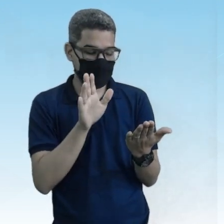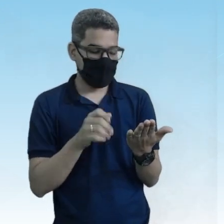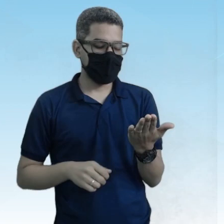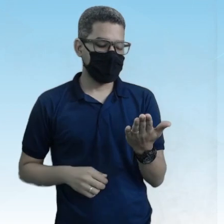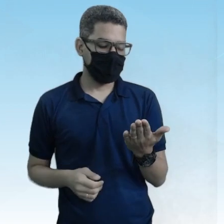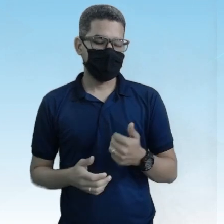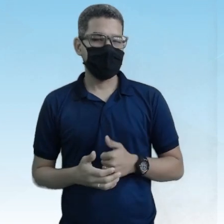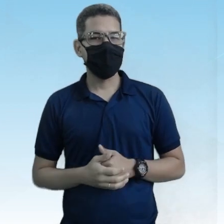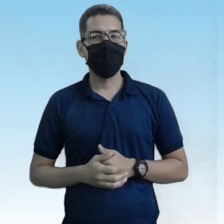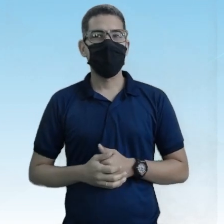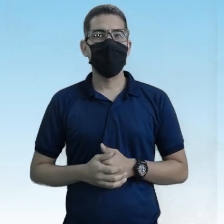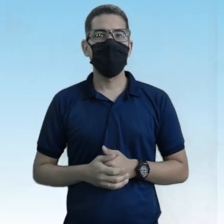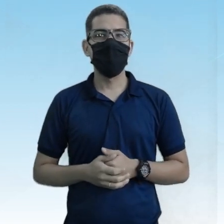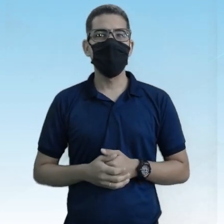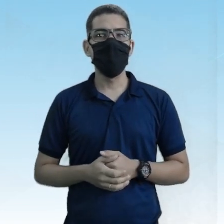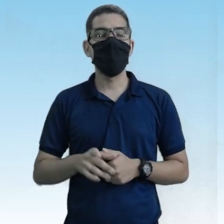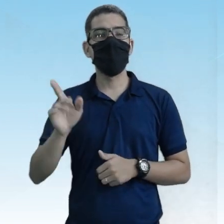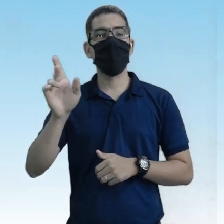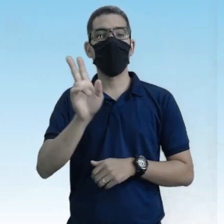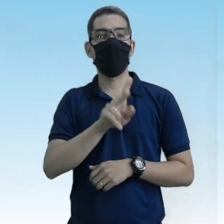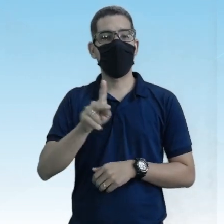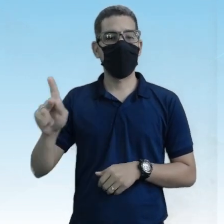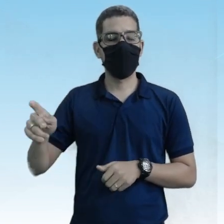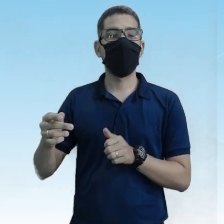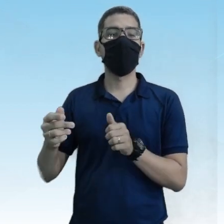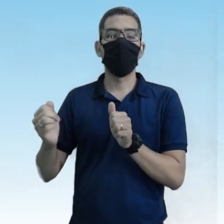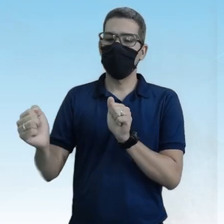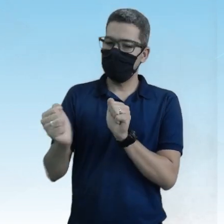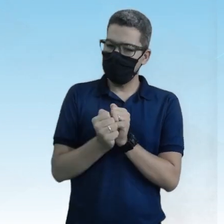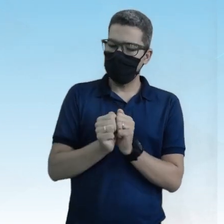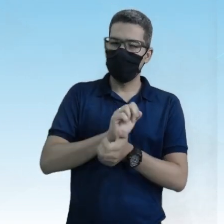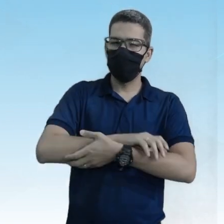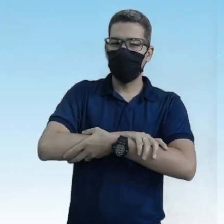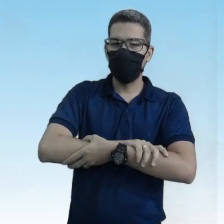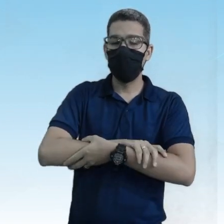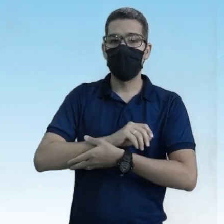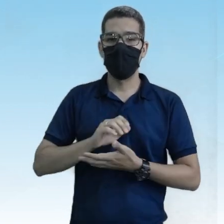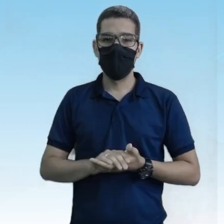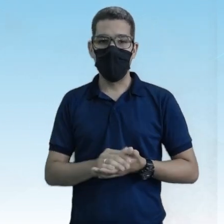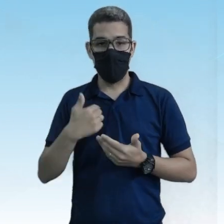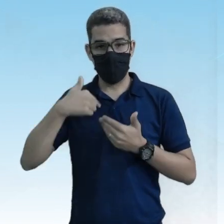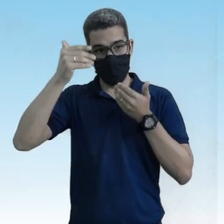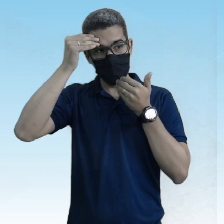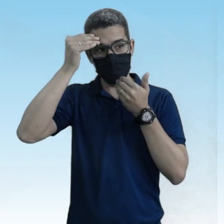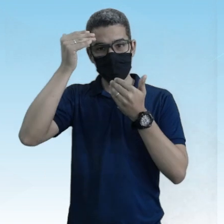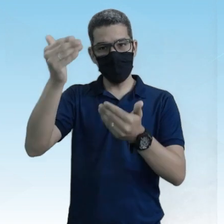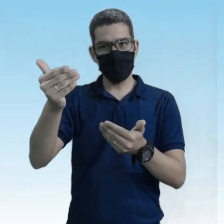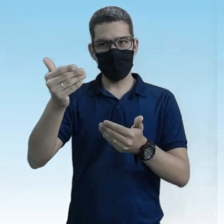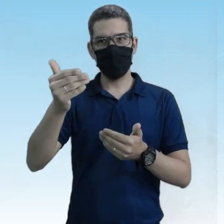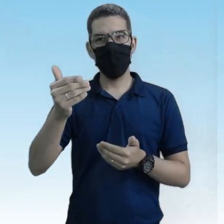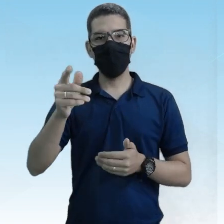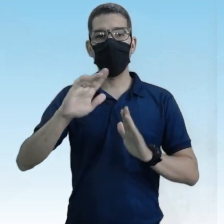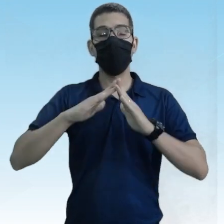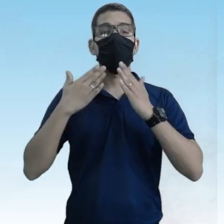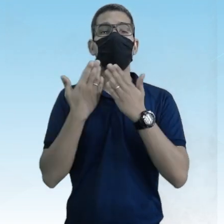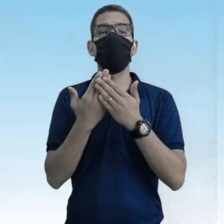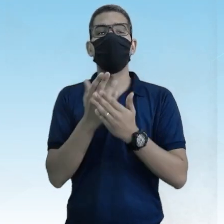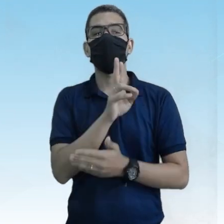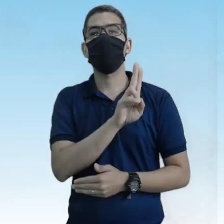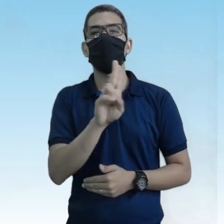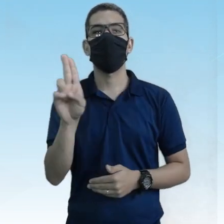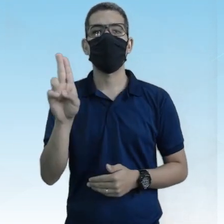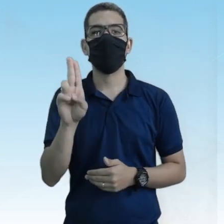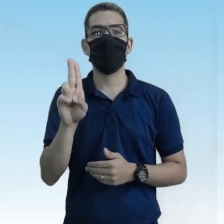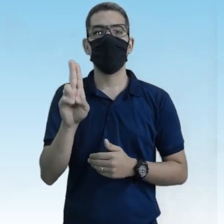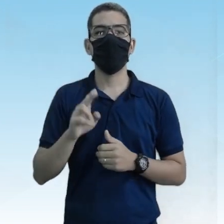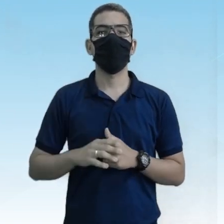comigo. Essa professora é nossa parceiraça aí, e eu quero agradecer. A Rayane é da escola...